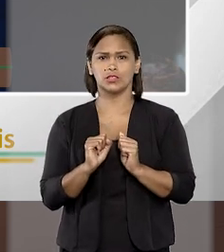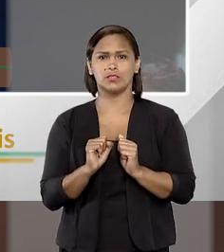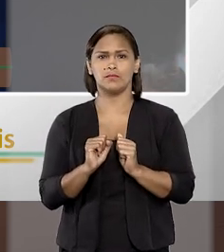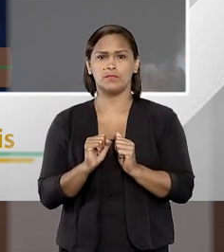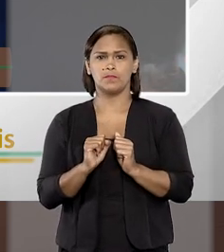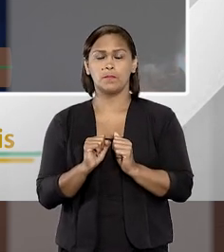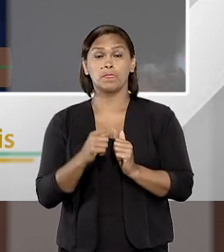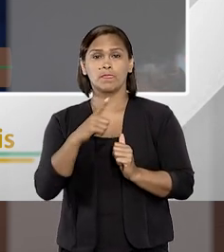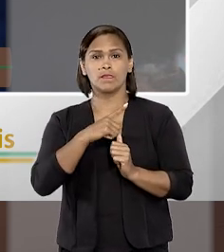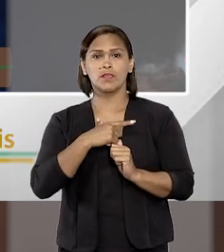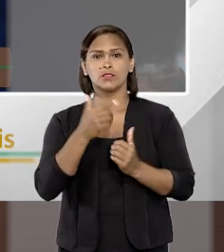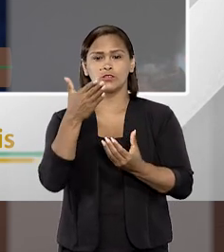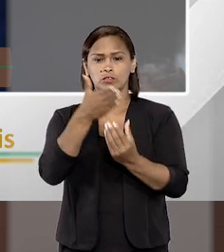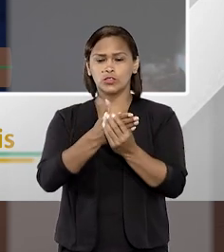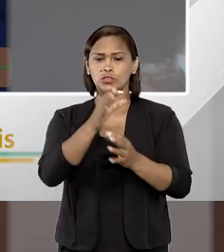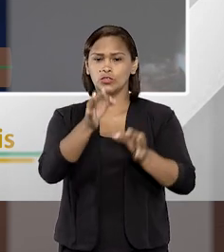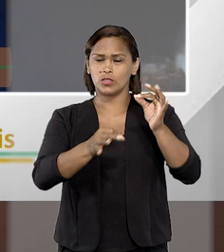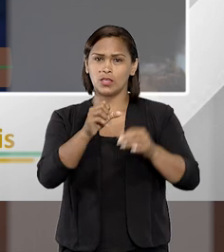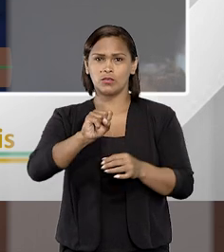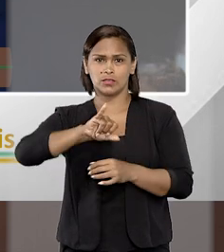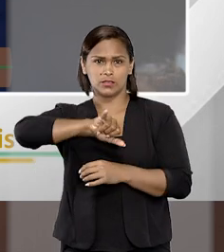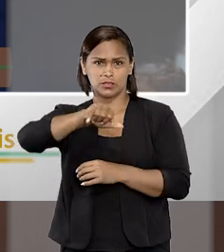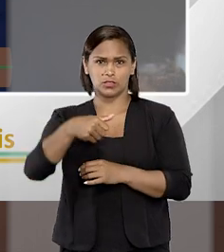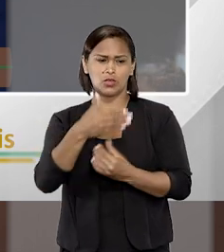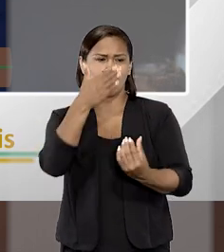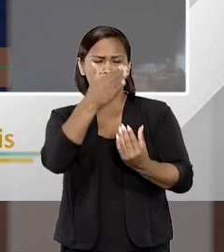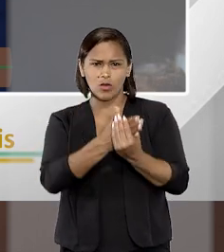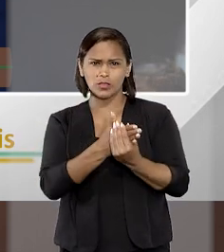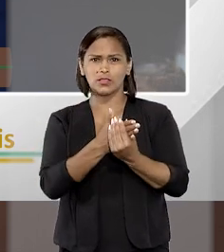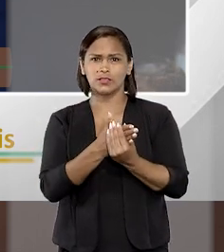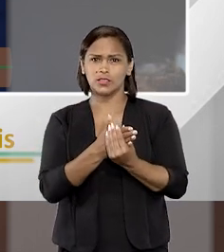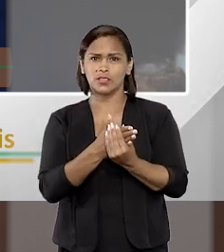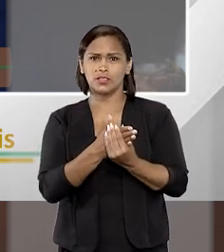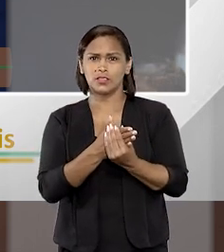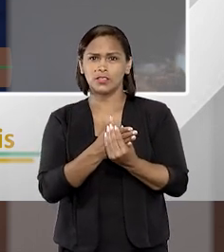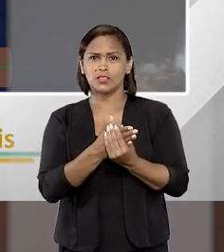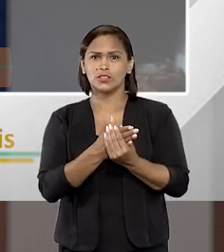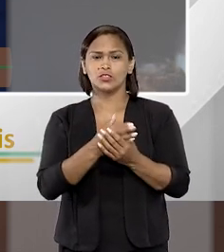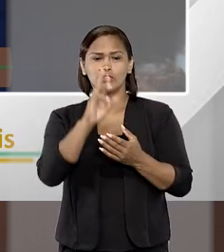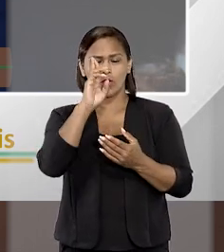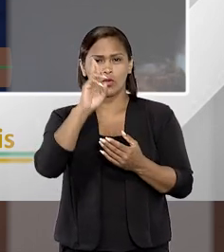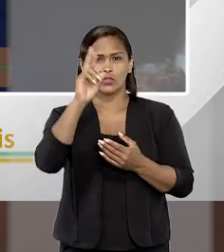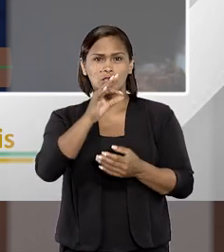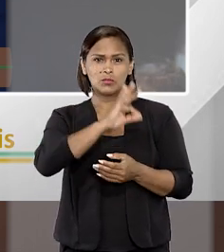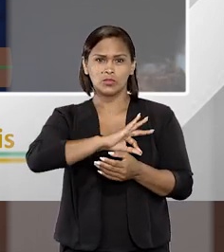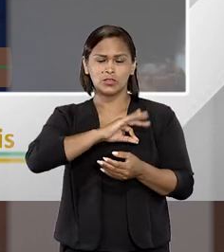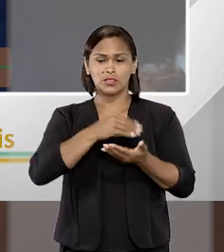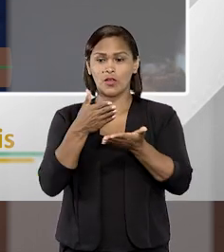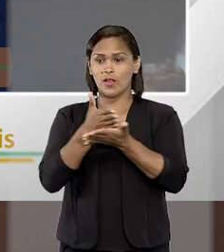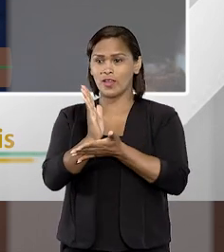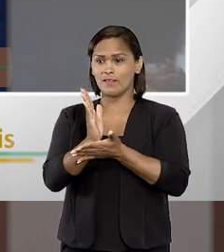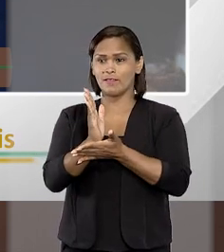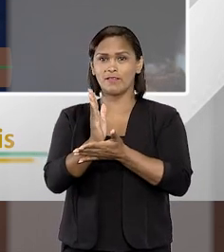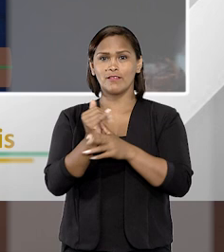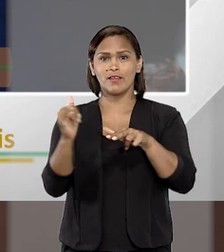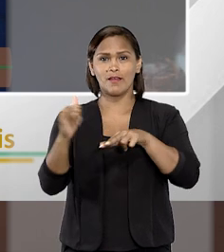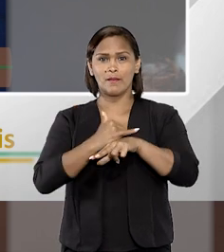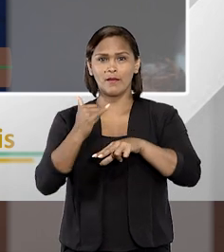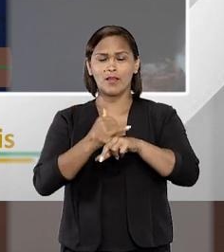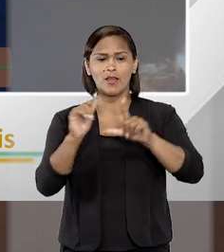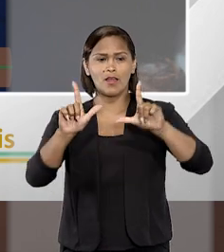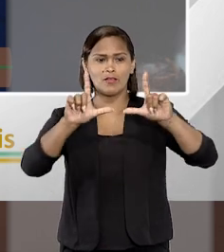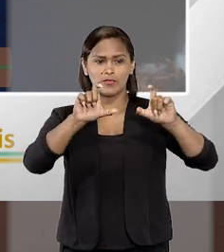nós já tivemos casos assim julgados no STJ de autoridade policial enviar para vítima a